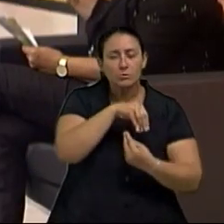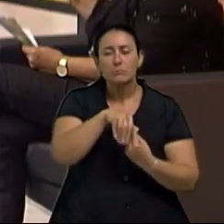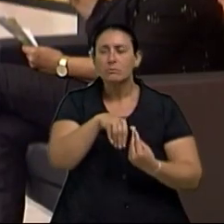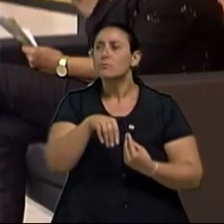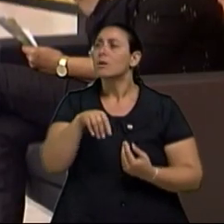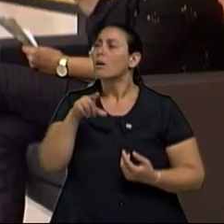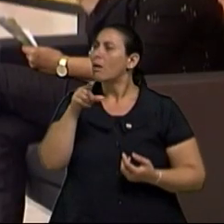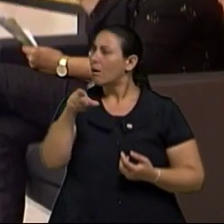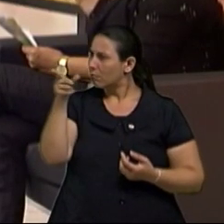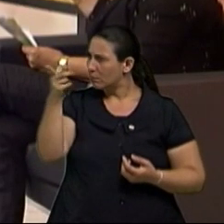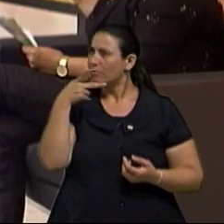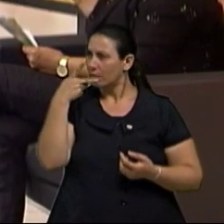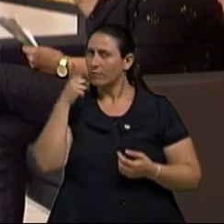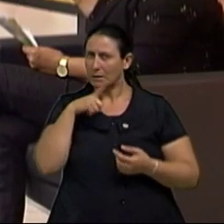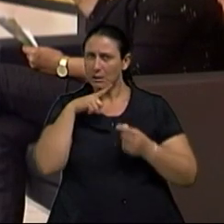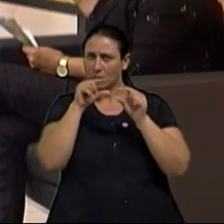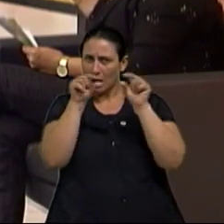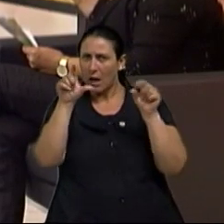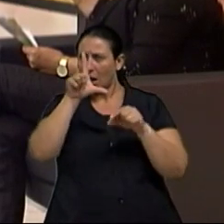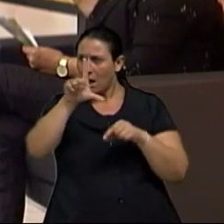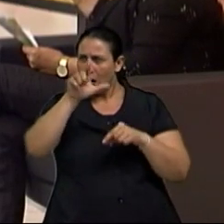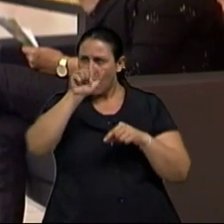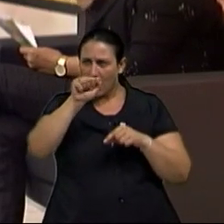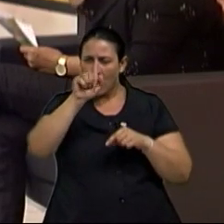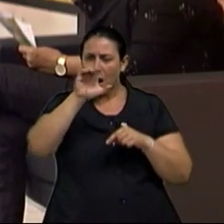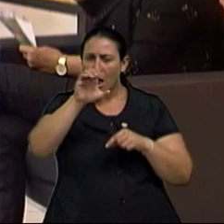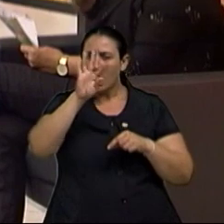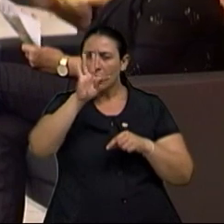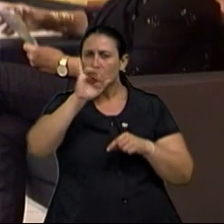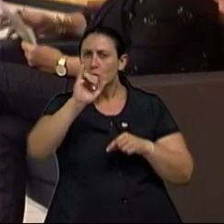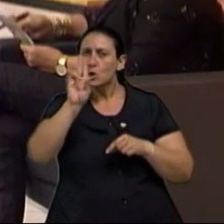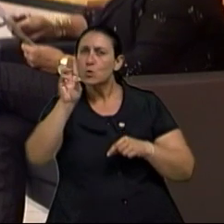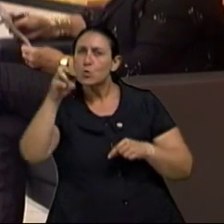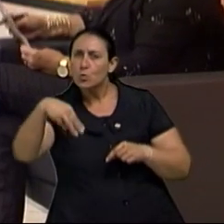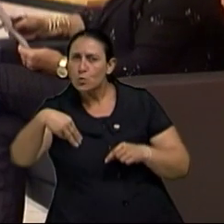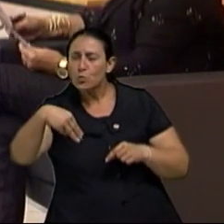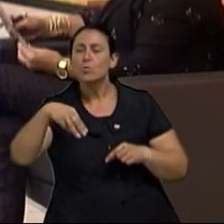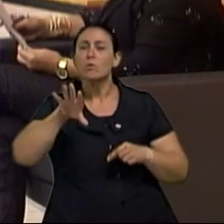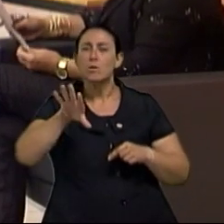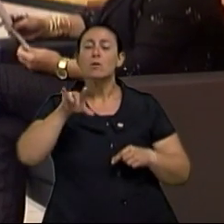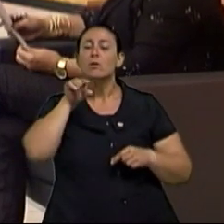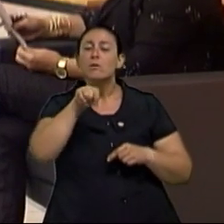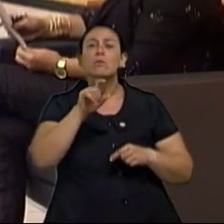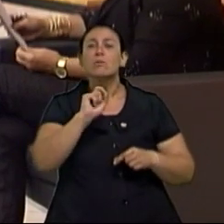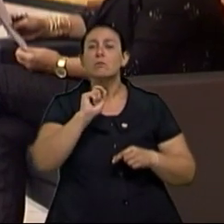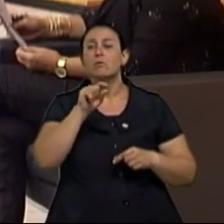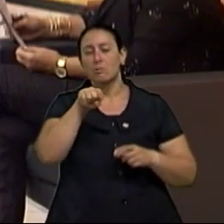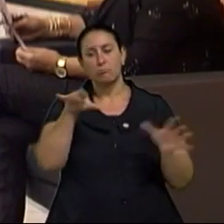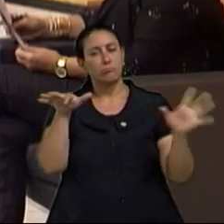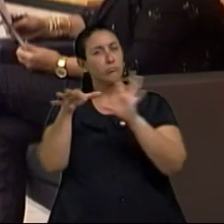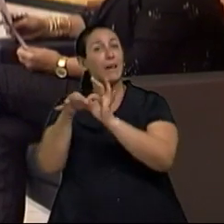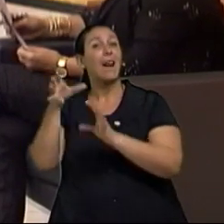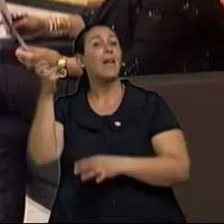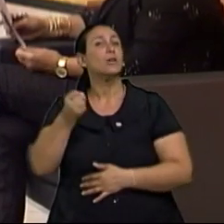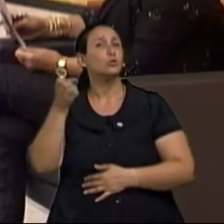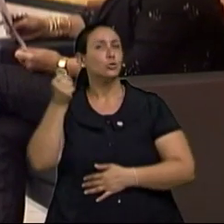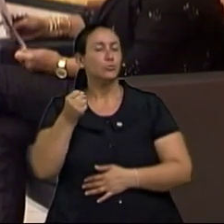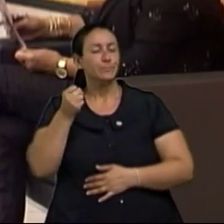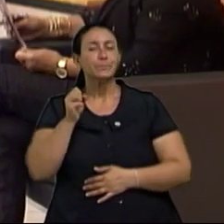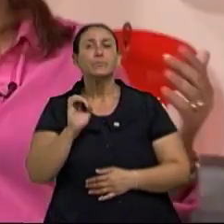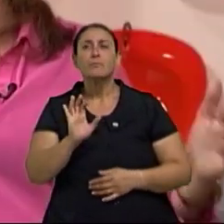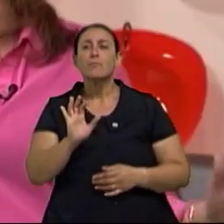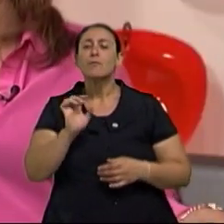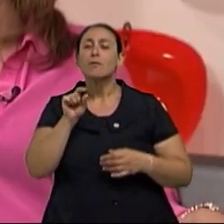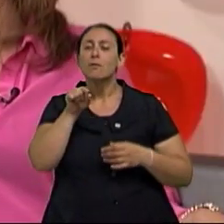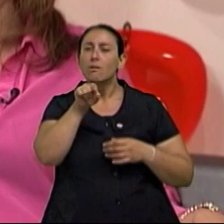Ali nas referências vai vir Lacto. Lactium é a marca Lactium. Comercial. Okay. Hidrolisado da caseína do leite. E a gente